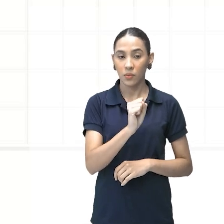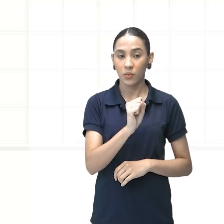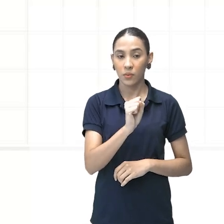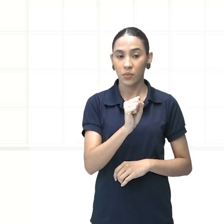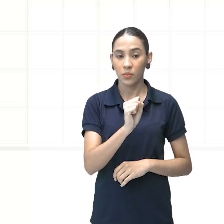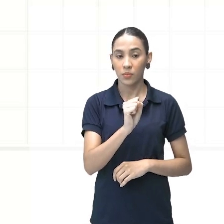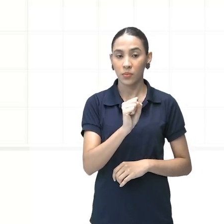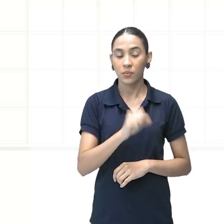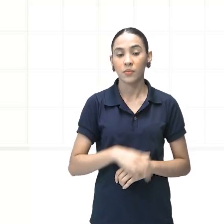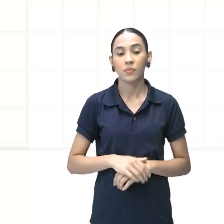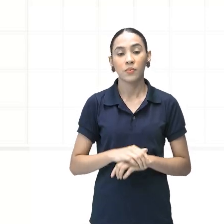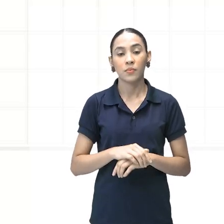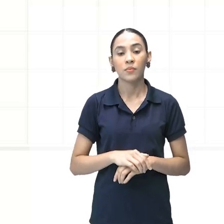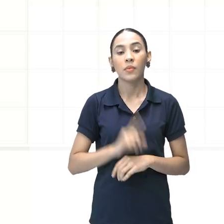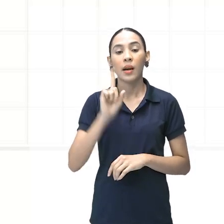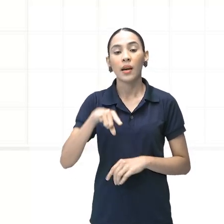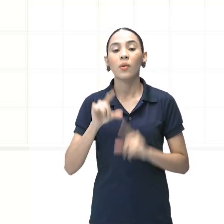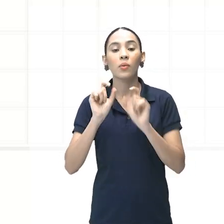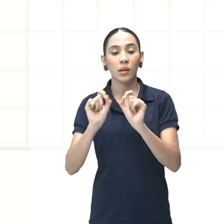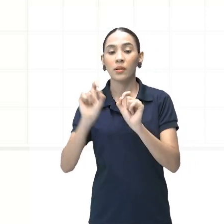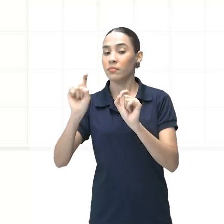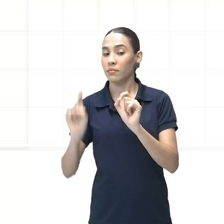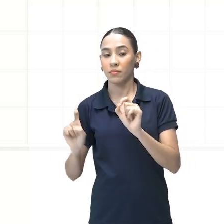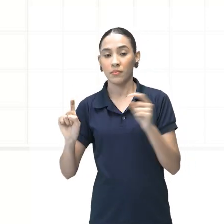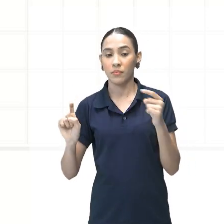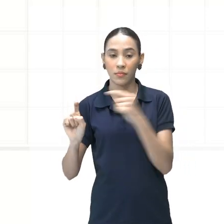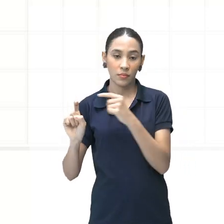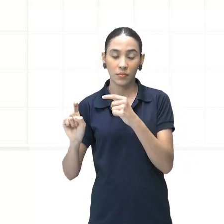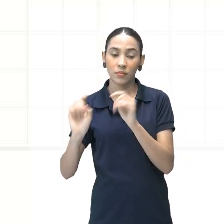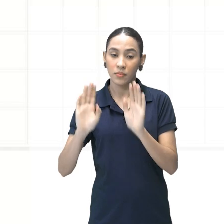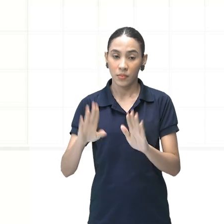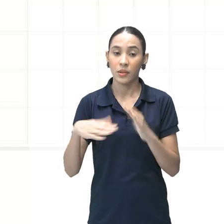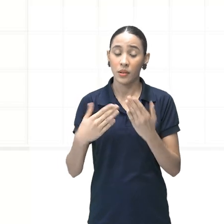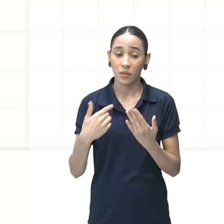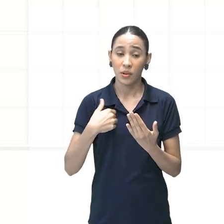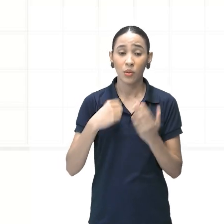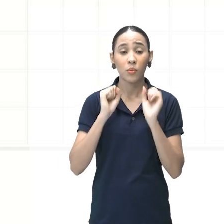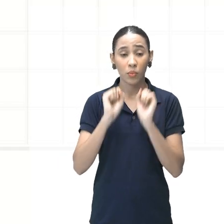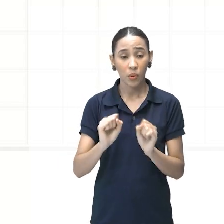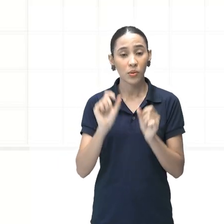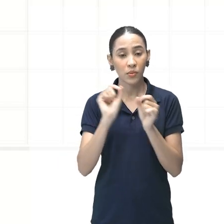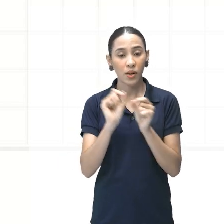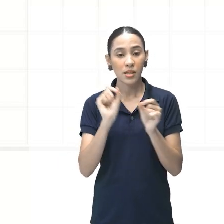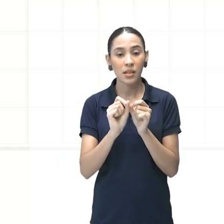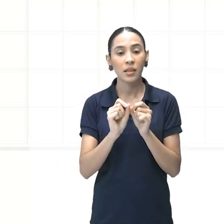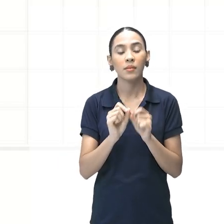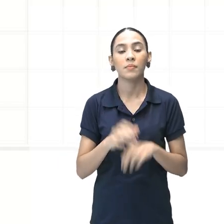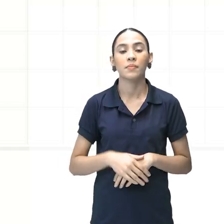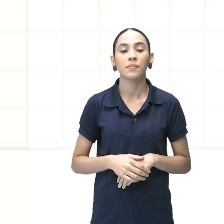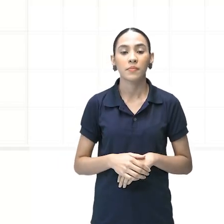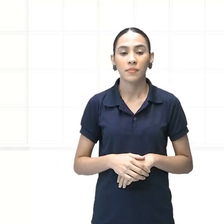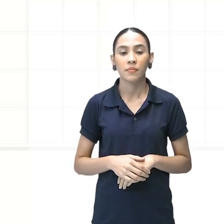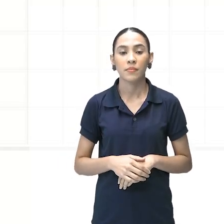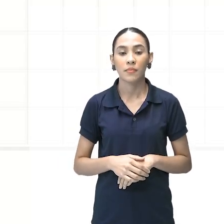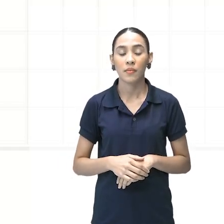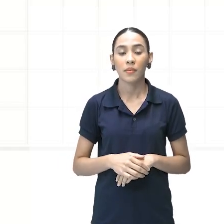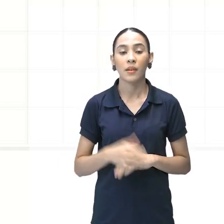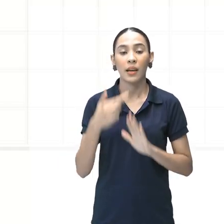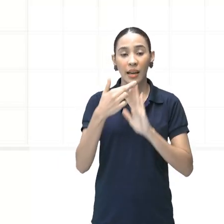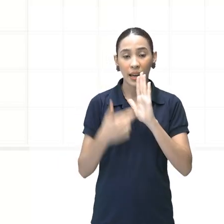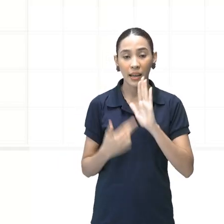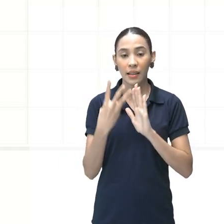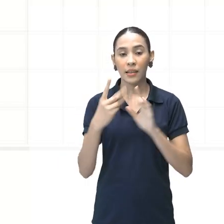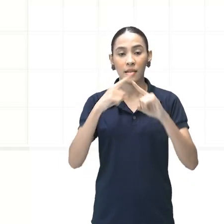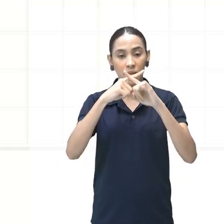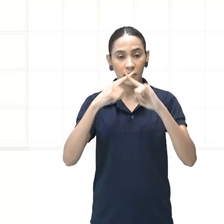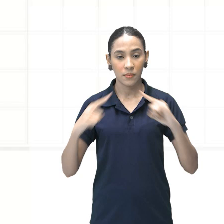37,68 vai equivaler a X. E aí, eu posso fazer aquela nossa famosinha regra de 3,